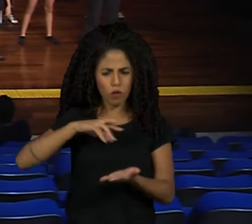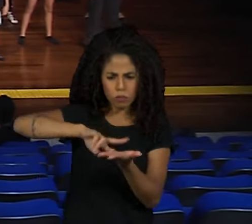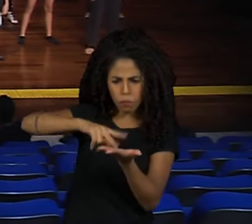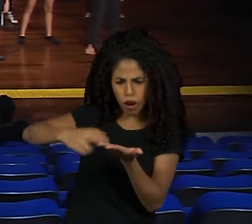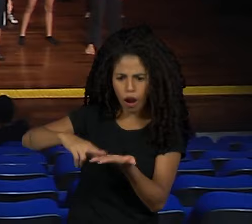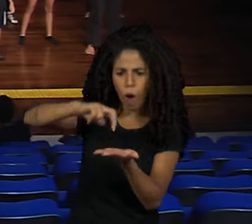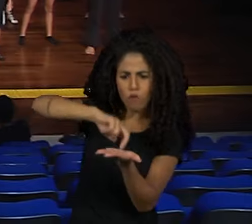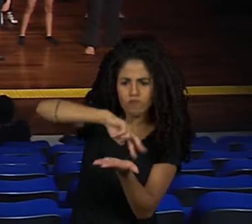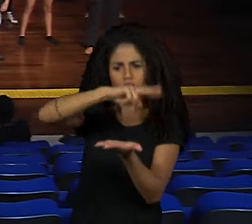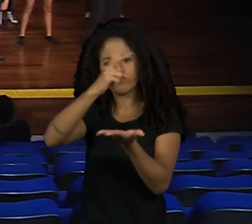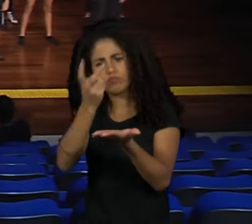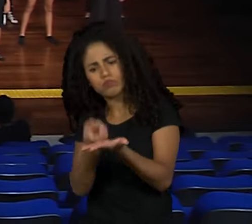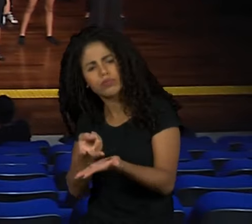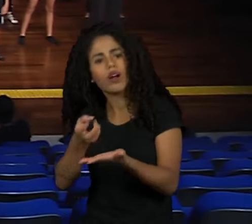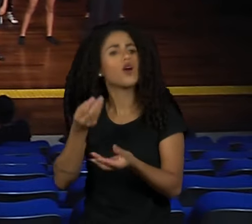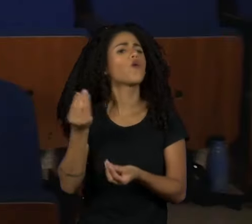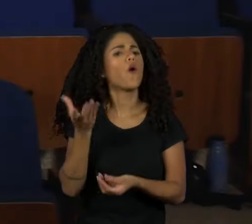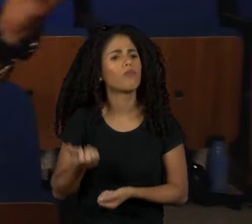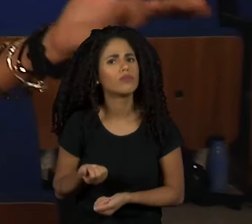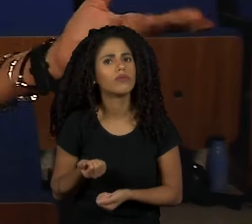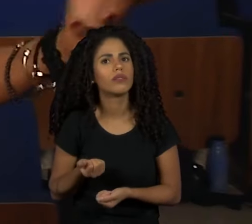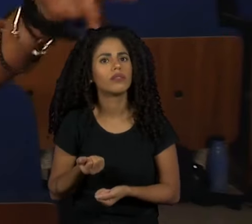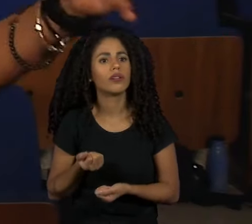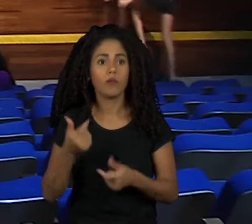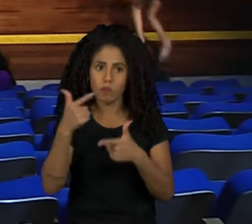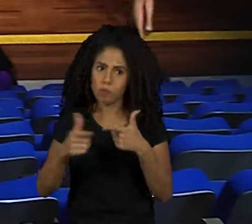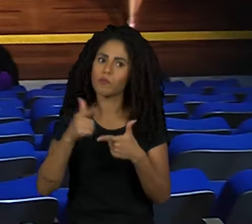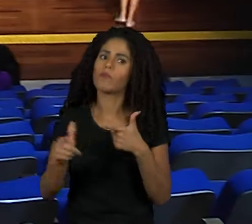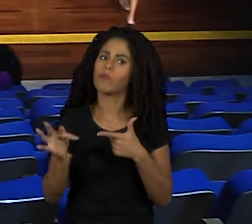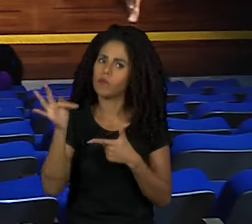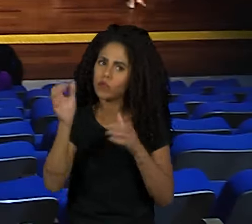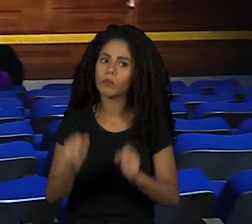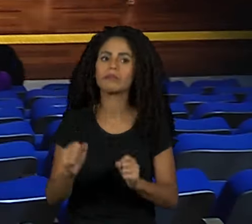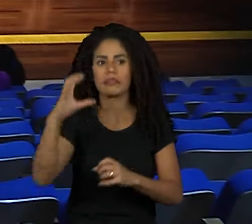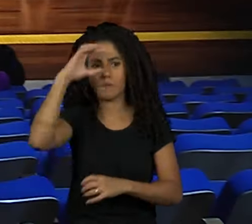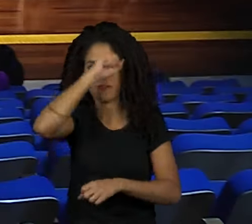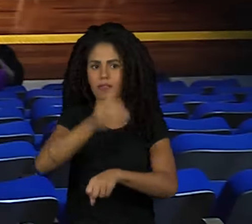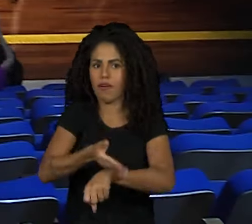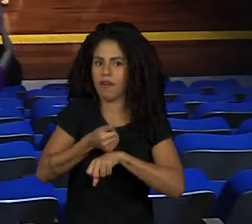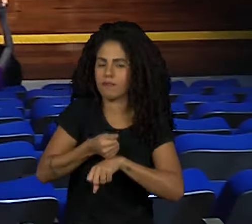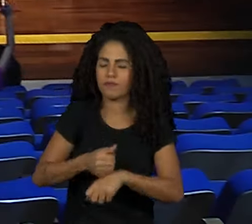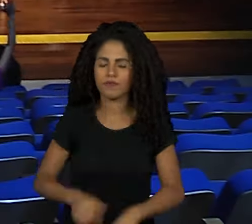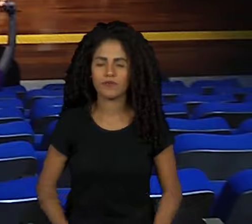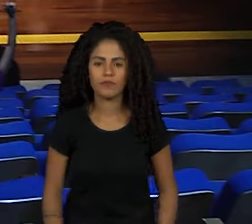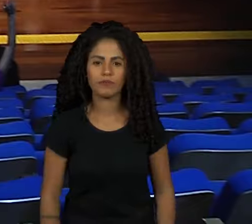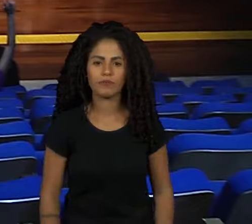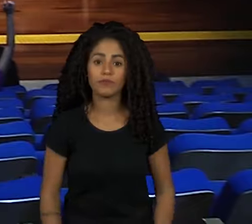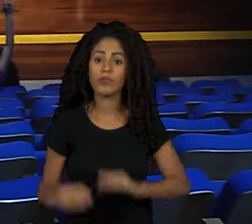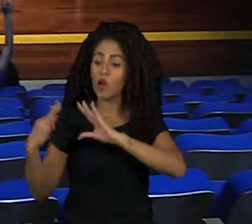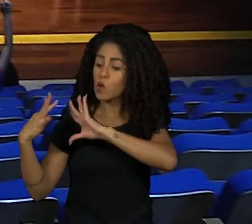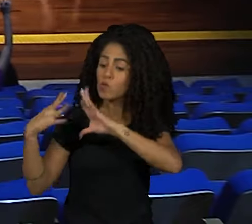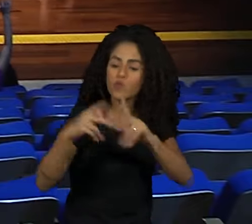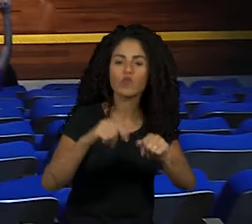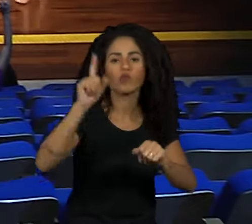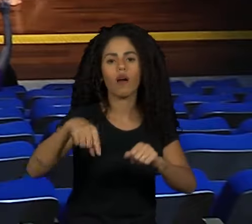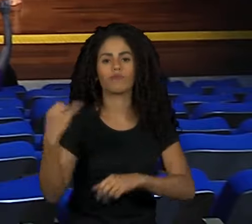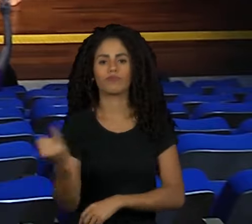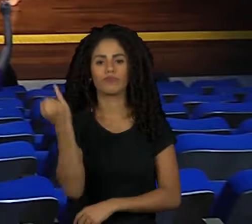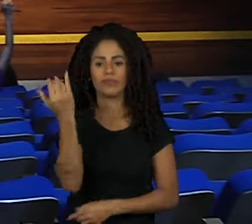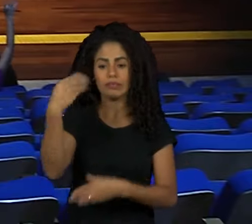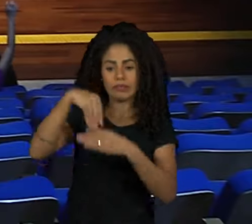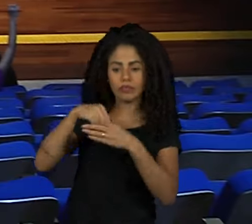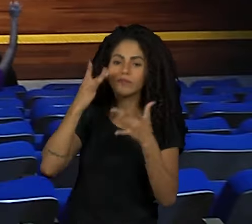pirueta, isso aí vai gerar lá na frente um problema sério, né? Vamos caminhando, isso aí! Tudo é importante, é claro,